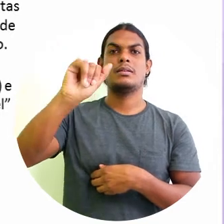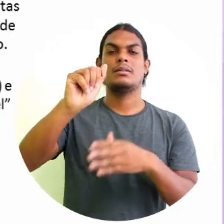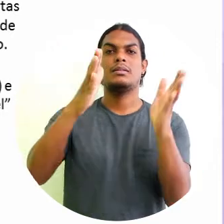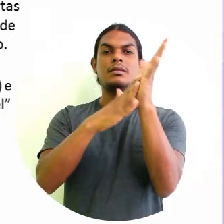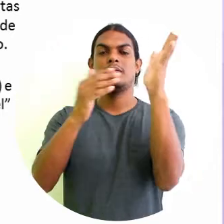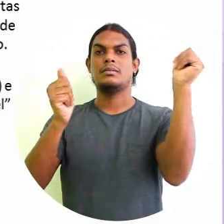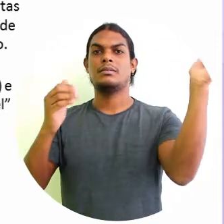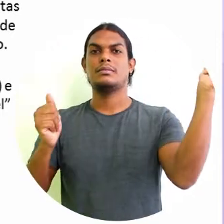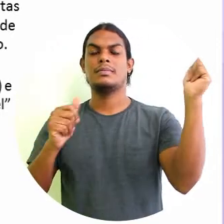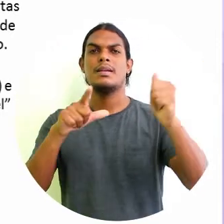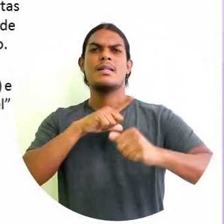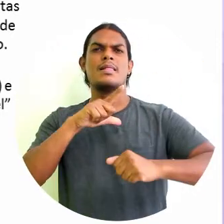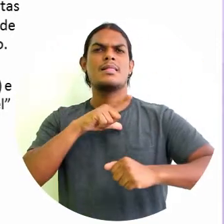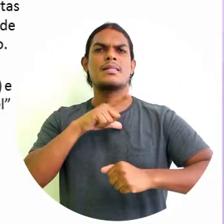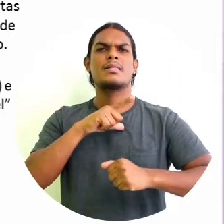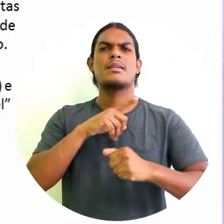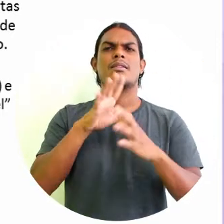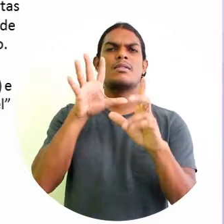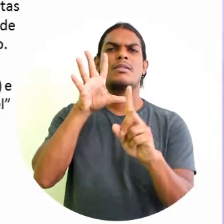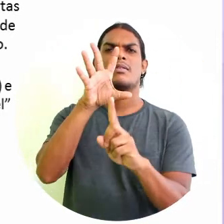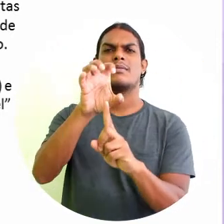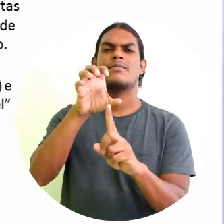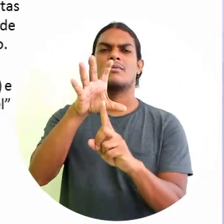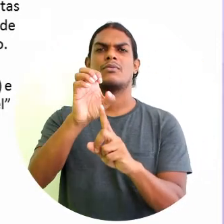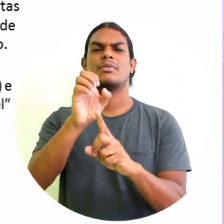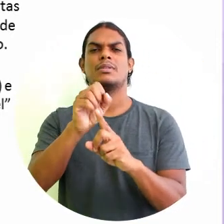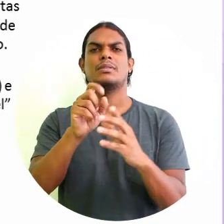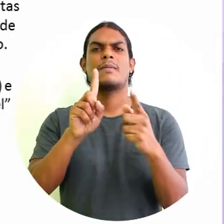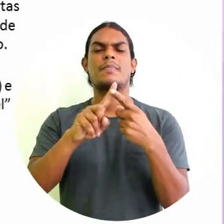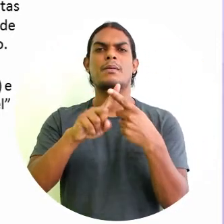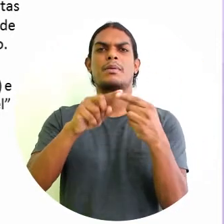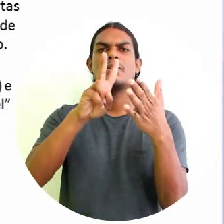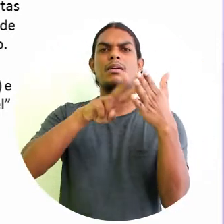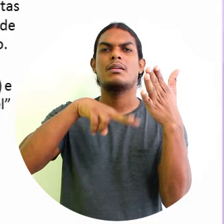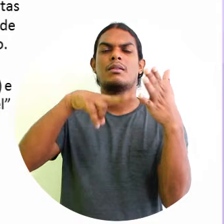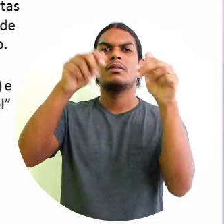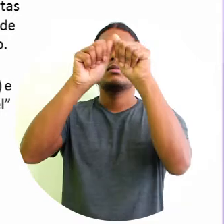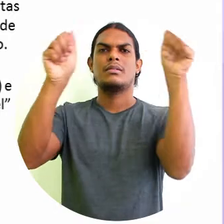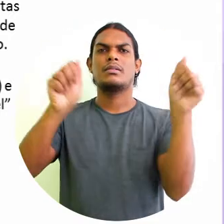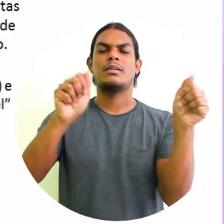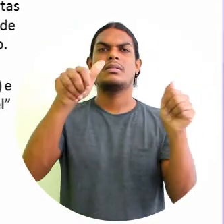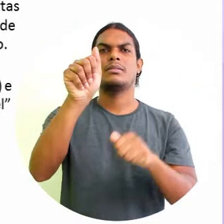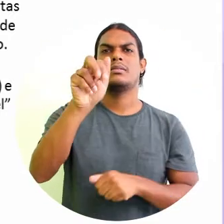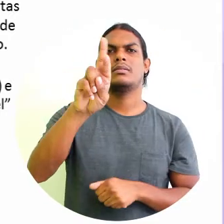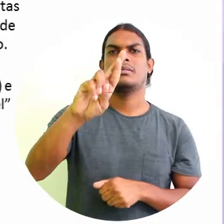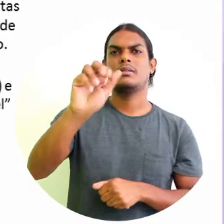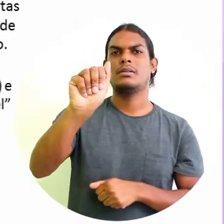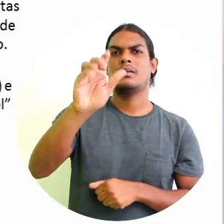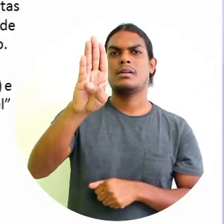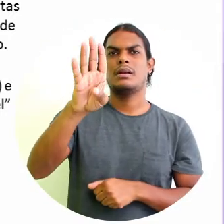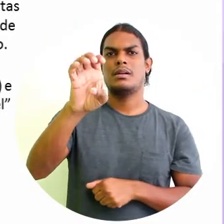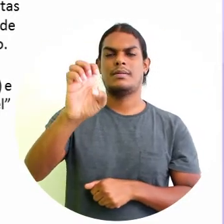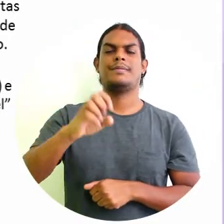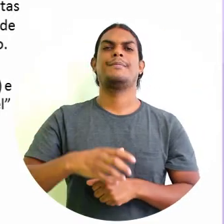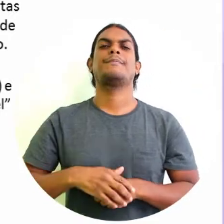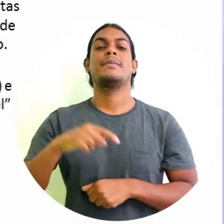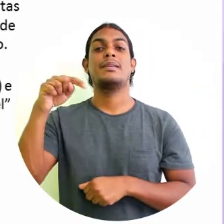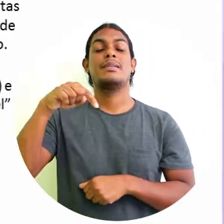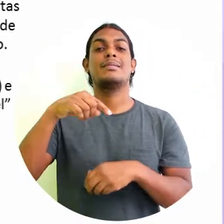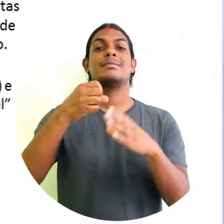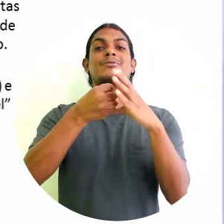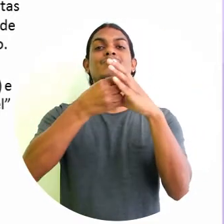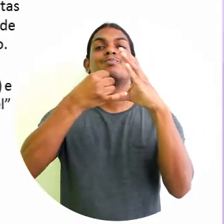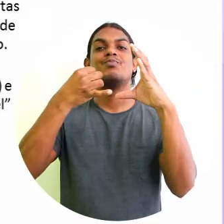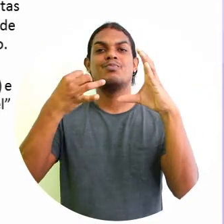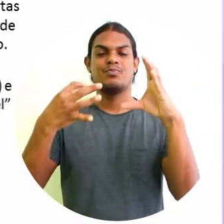fortes traços árabes. A geometria é uma constante na arte de Escher, sempre você vai ver geometria muito. E essa é uma característica